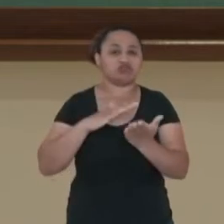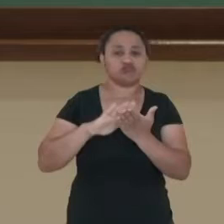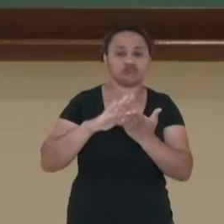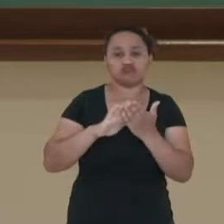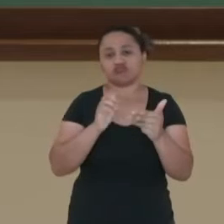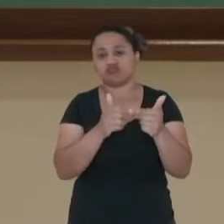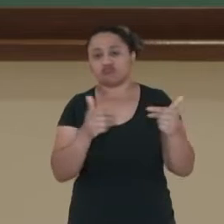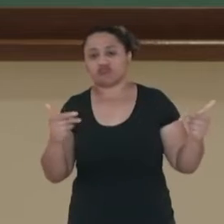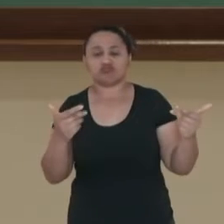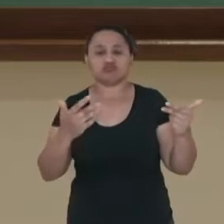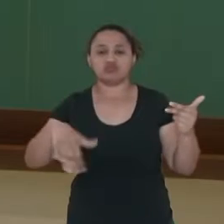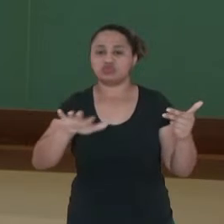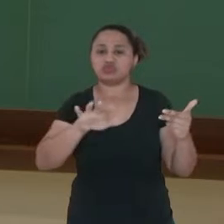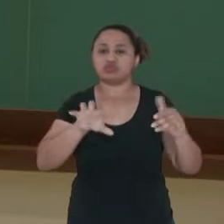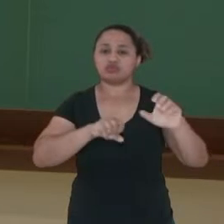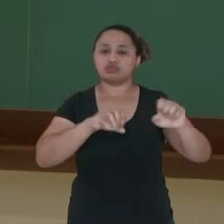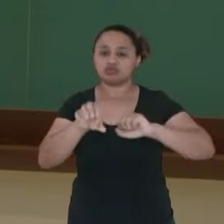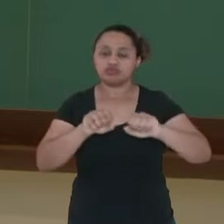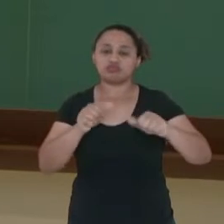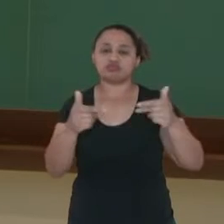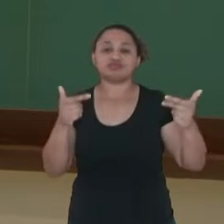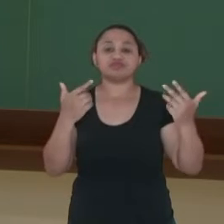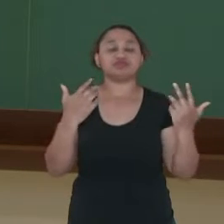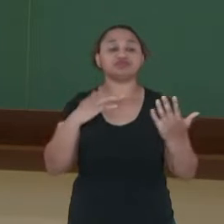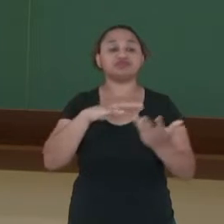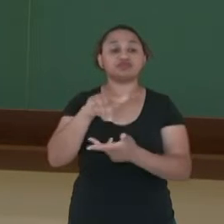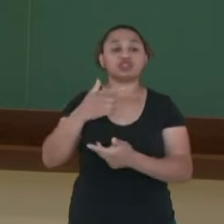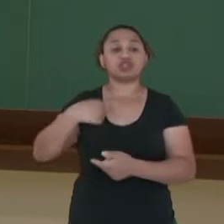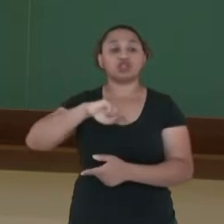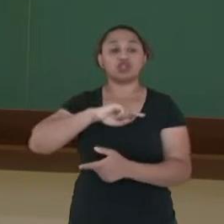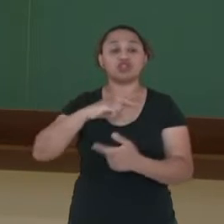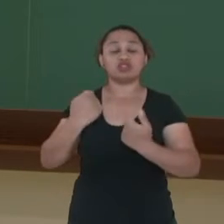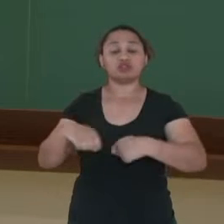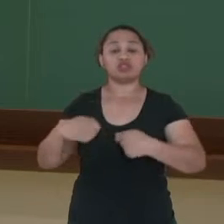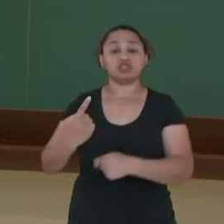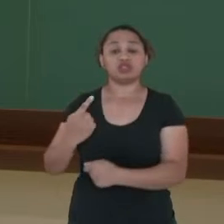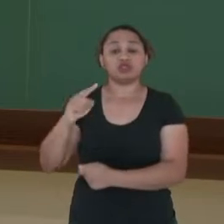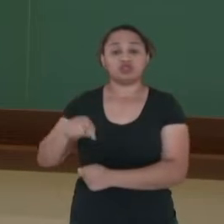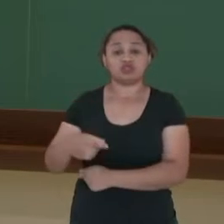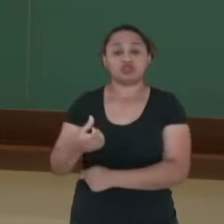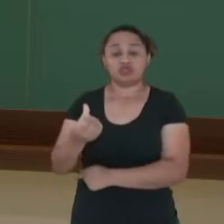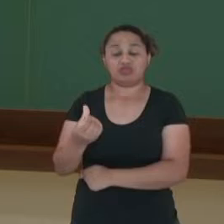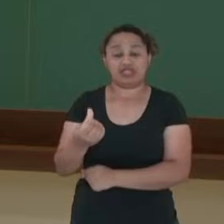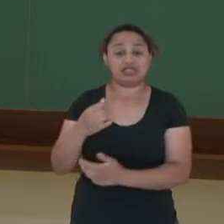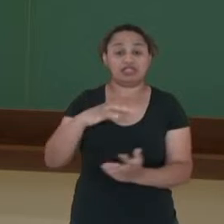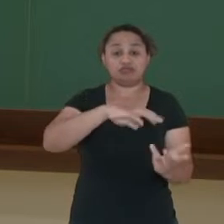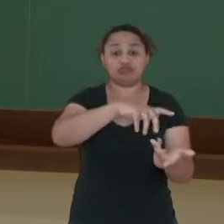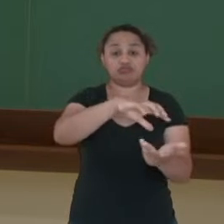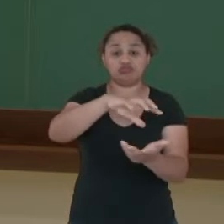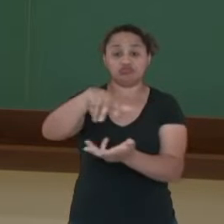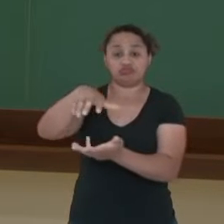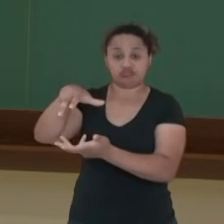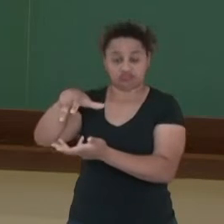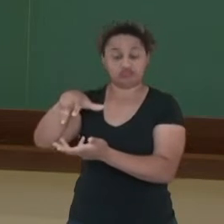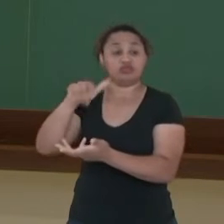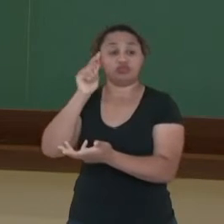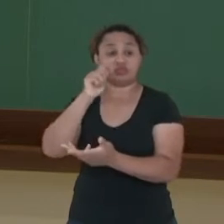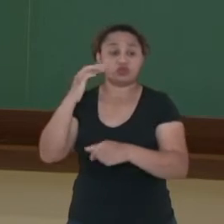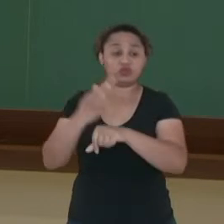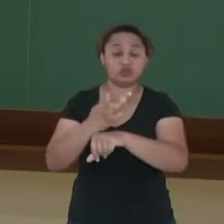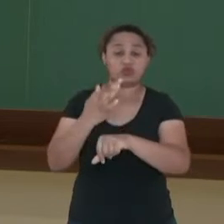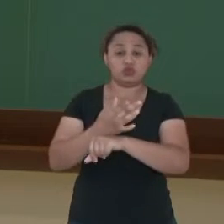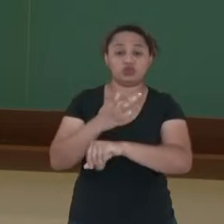brasileira, nós necessitaríamos de 1,6 planeta Terra para suportar toda esse